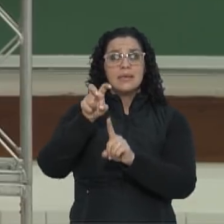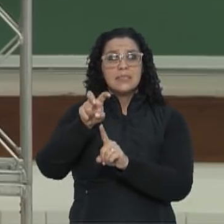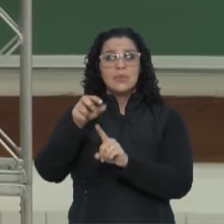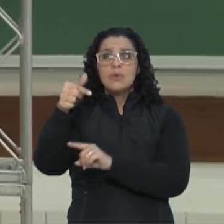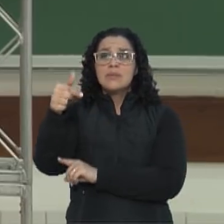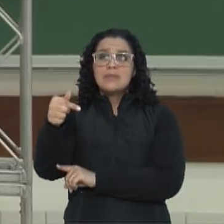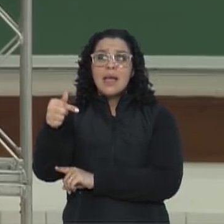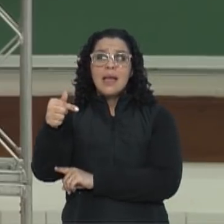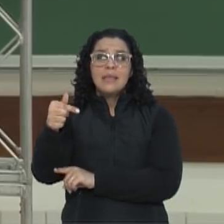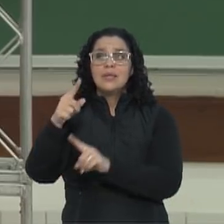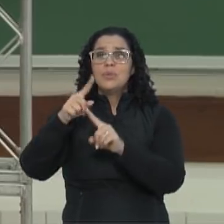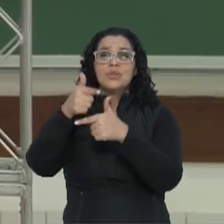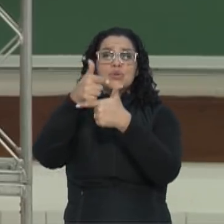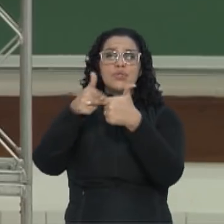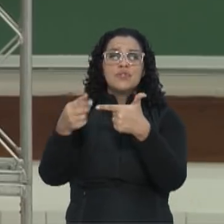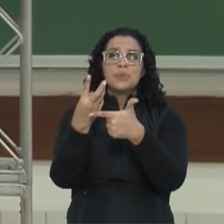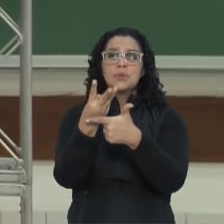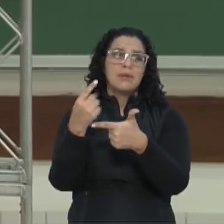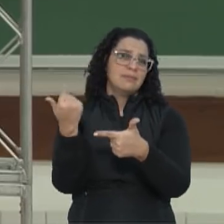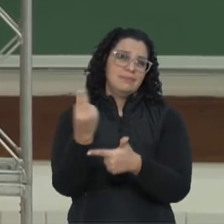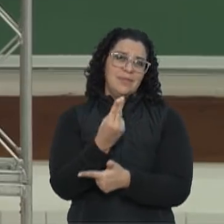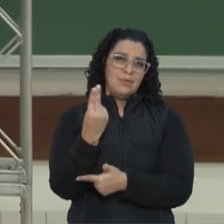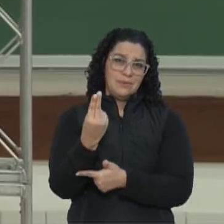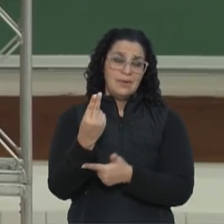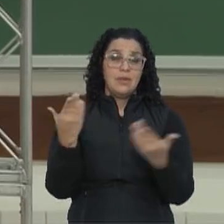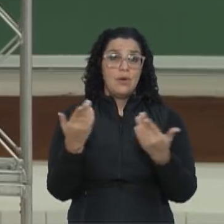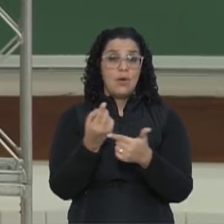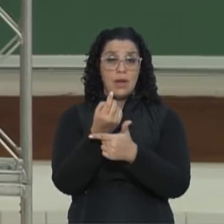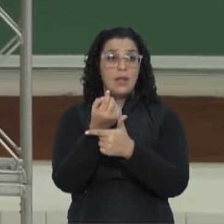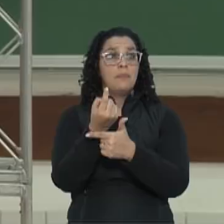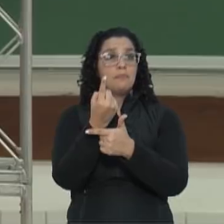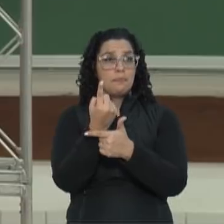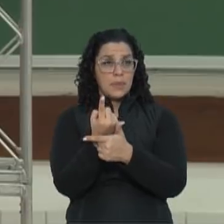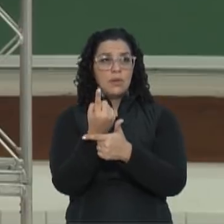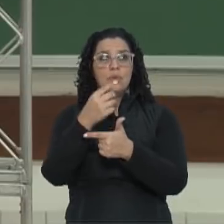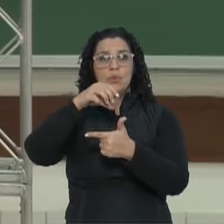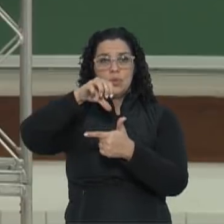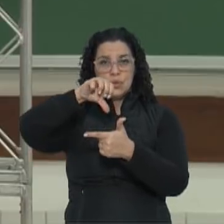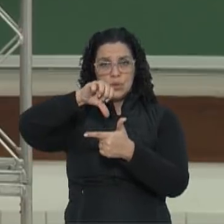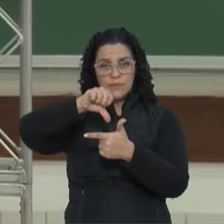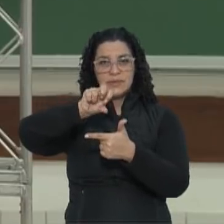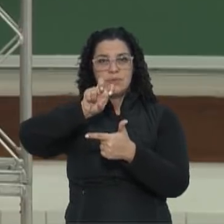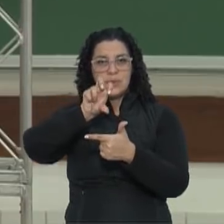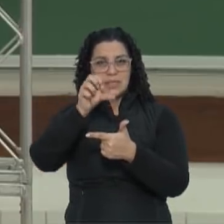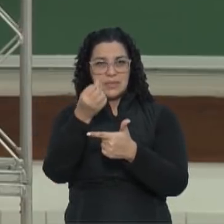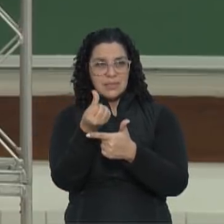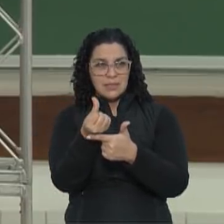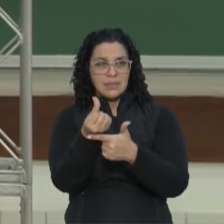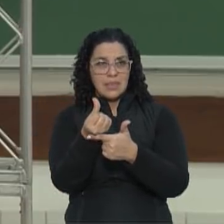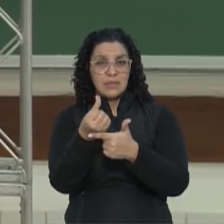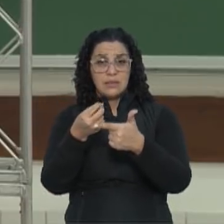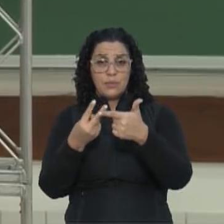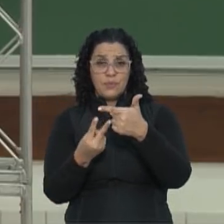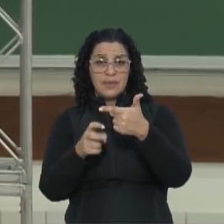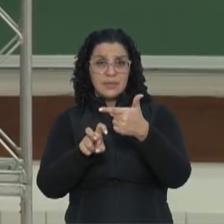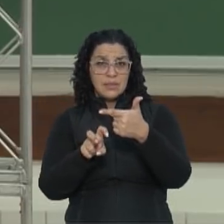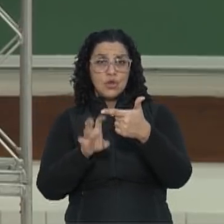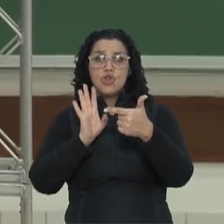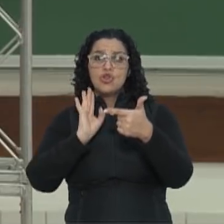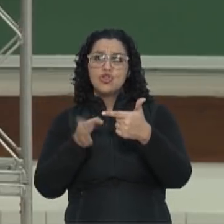não é divisível por 3. Então, essa fração encontrada já é a minha